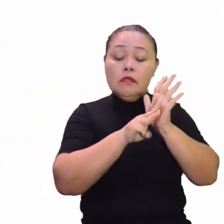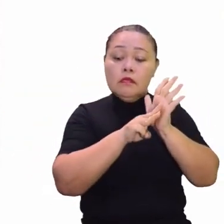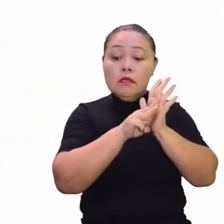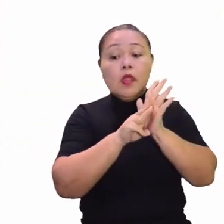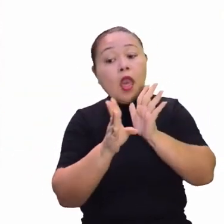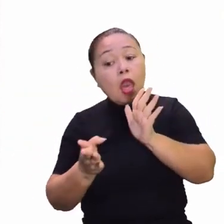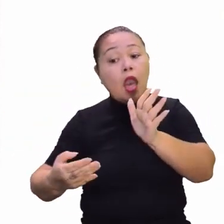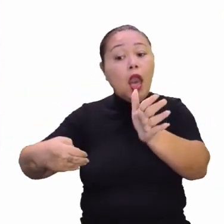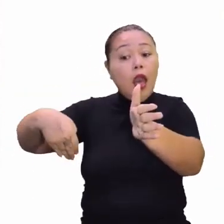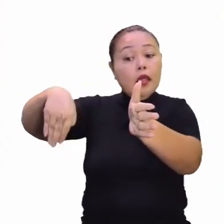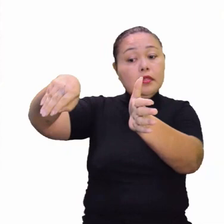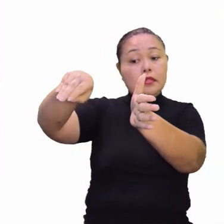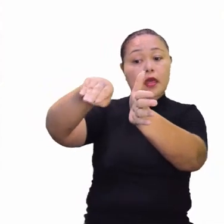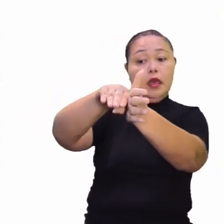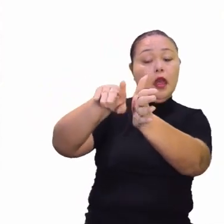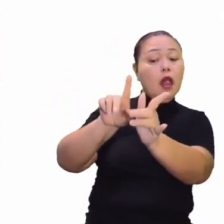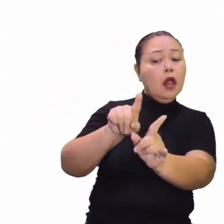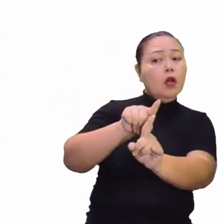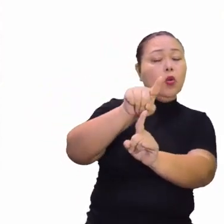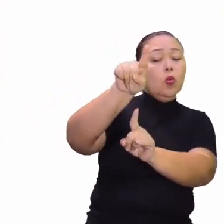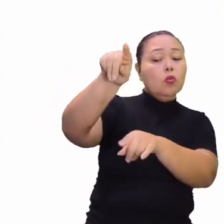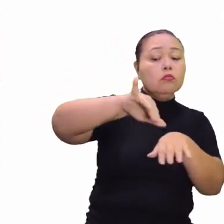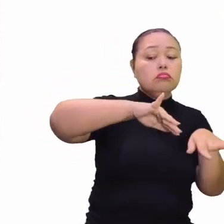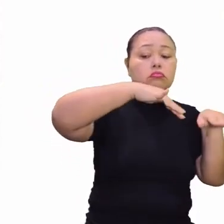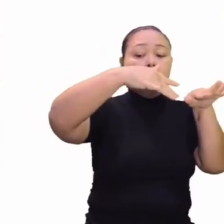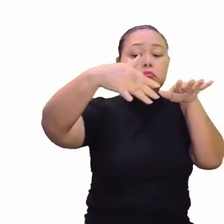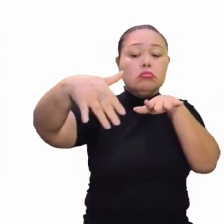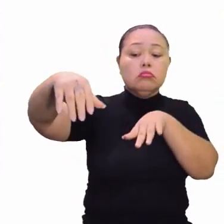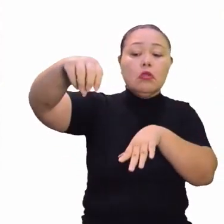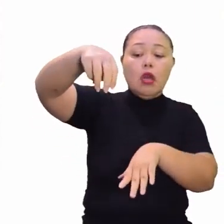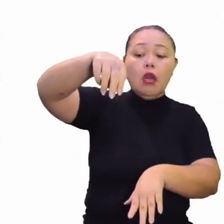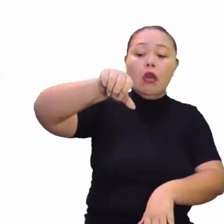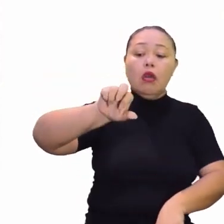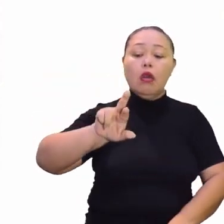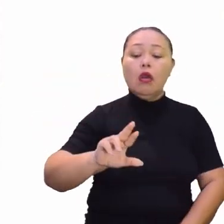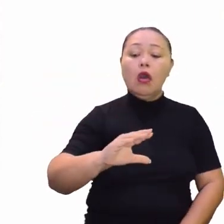Madeira, até chegar ao Atlântico e de lá ser